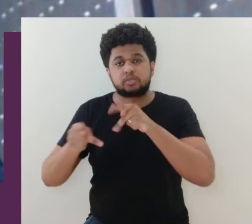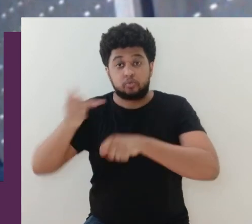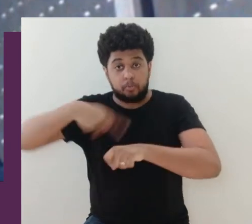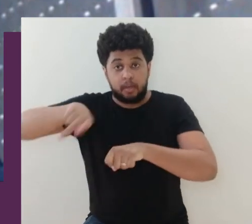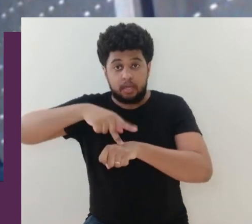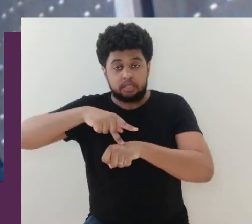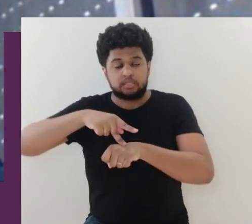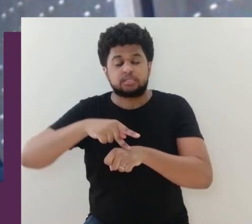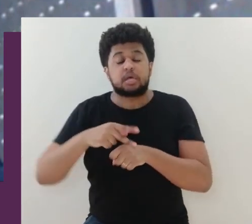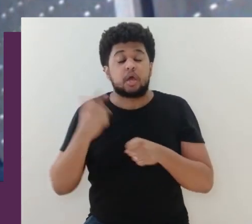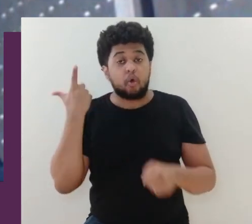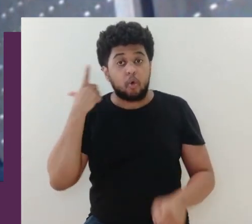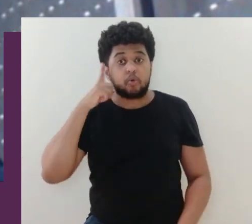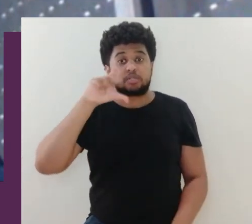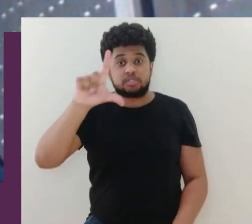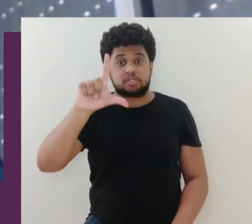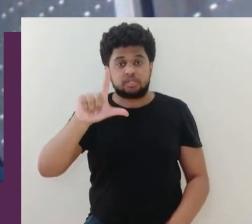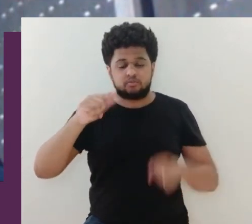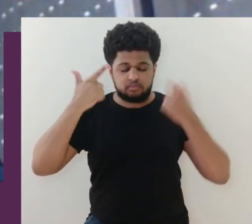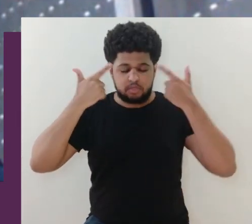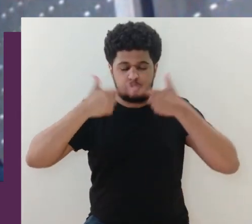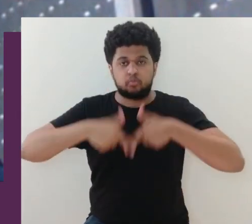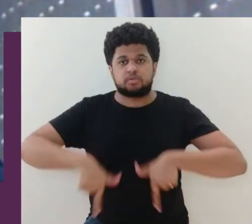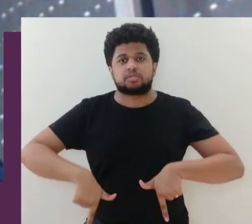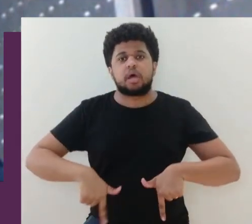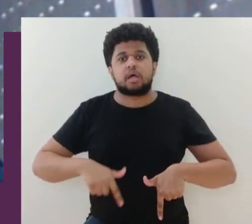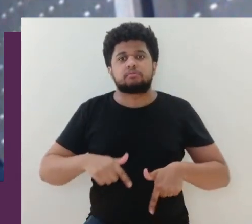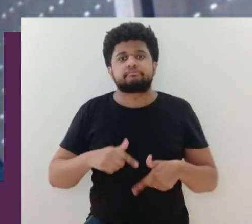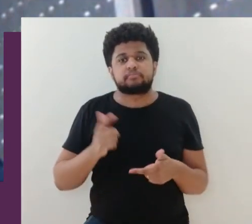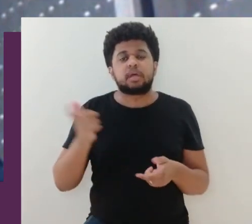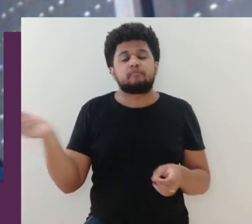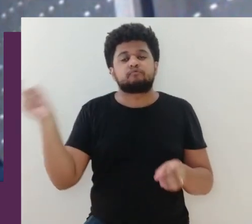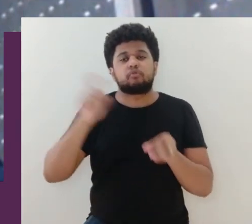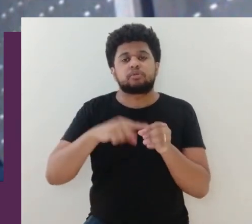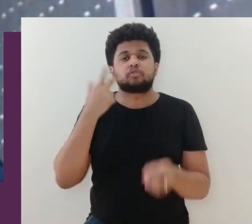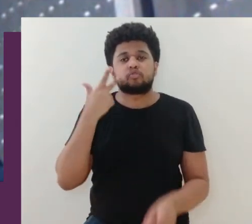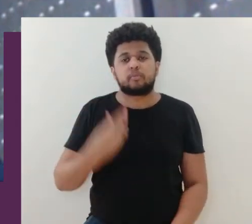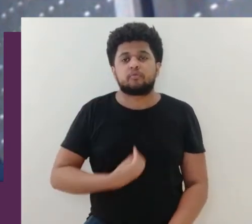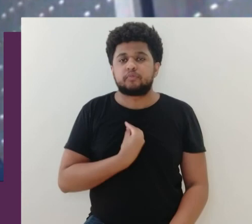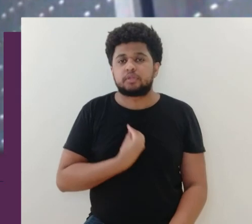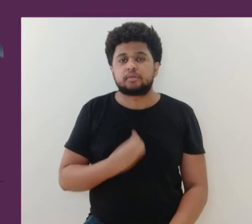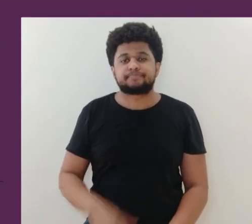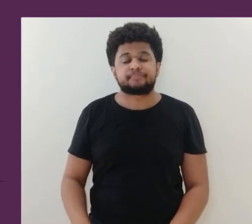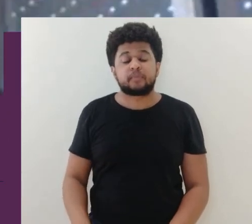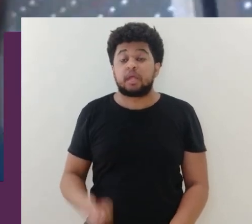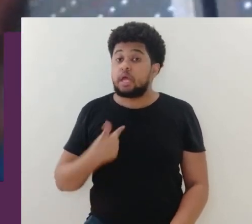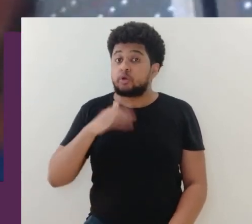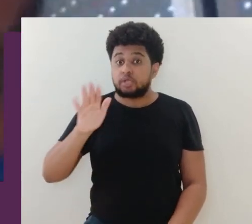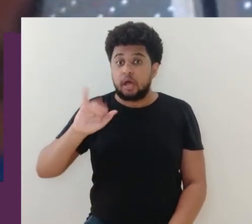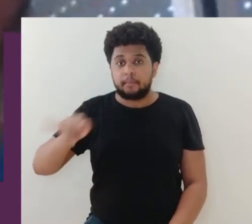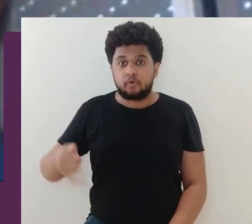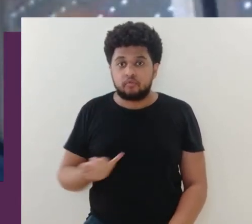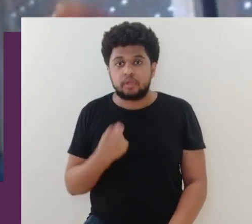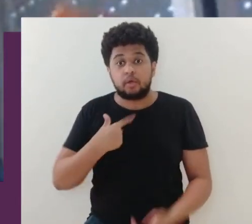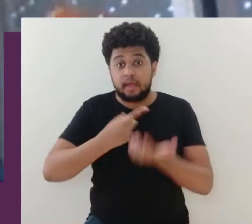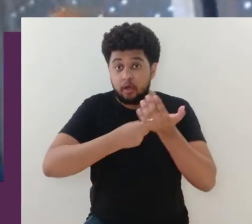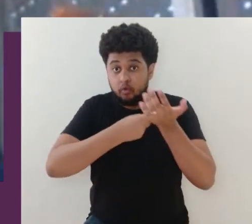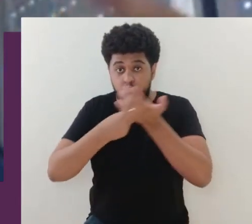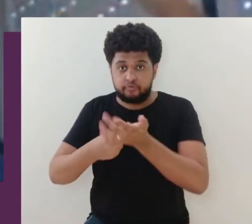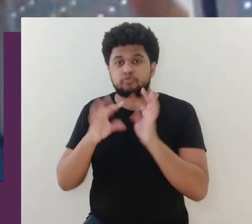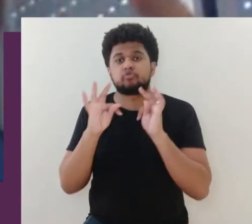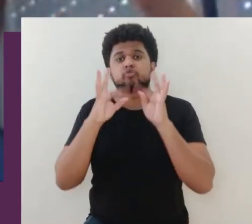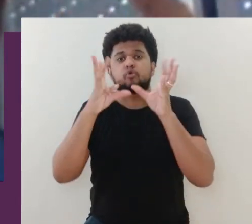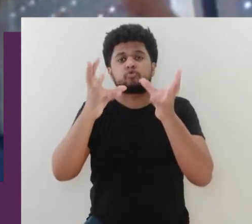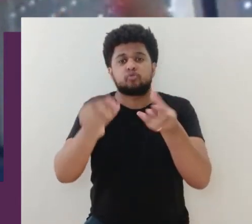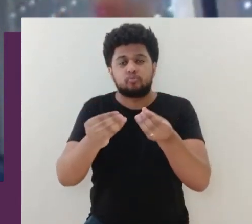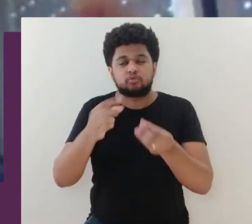de uma população de um país conseguindo ser imunizada, a tendência é isso, é voltar ao normal. Pessoal, já aproveito aqui também